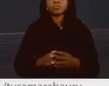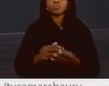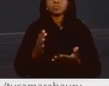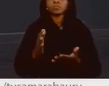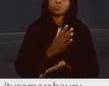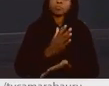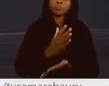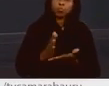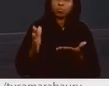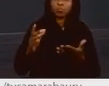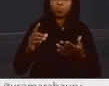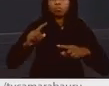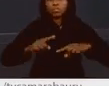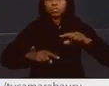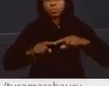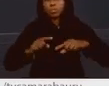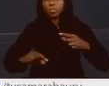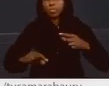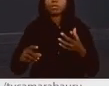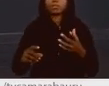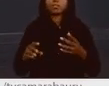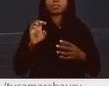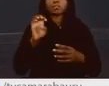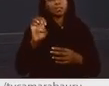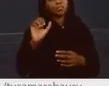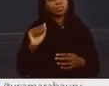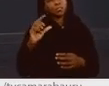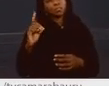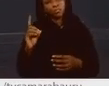no EAD. É isso que a maioria trabalha.